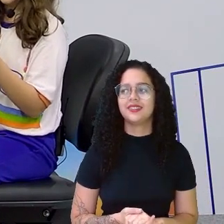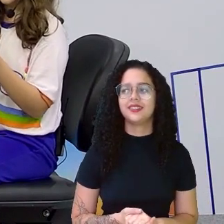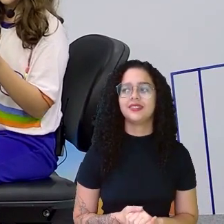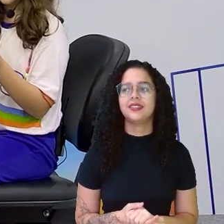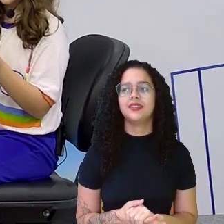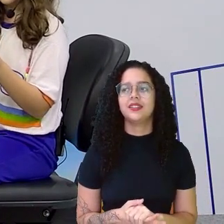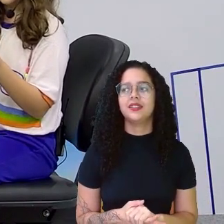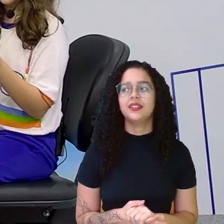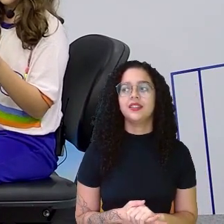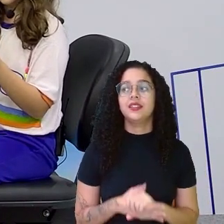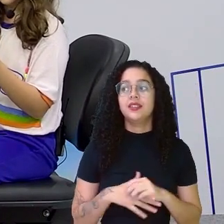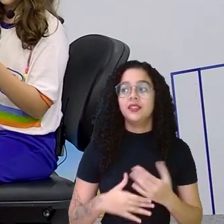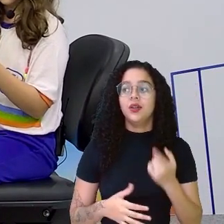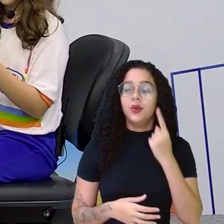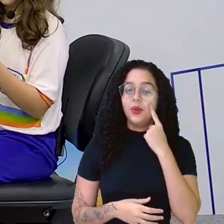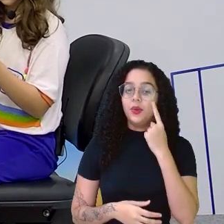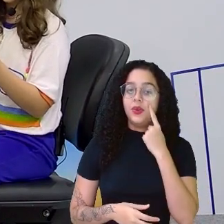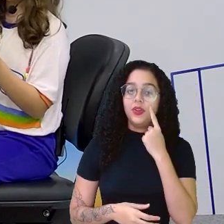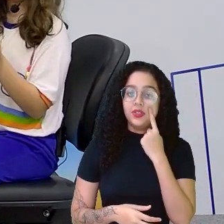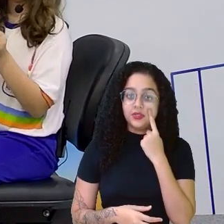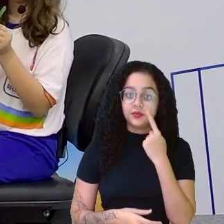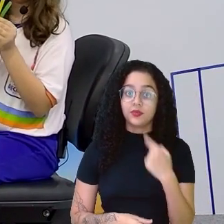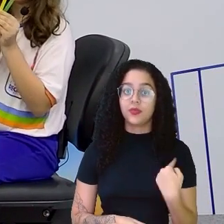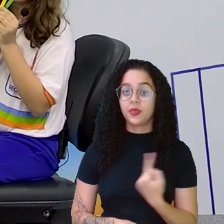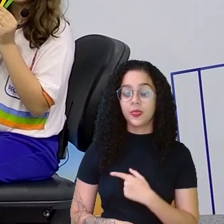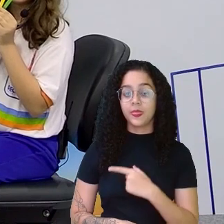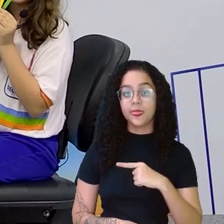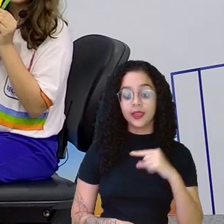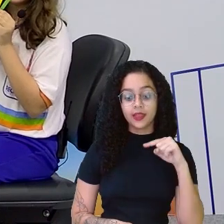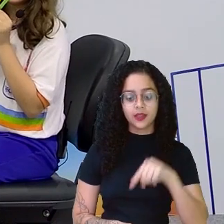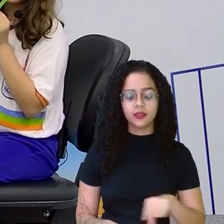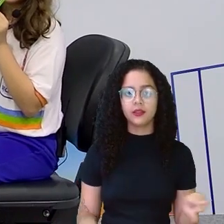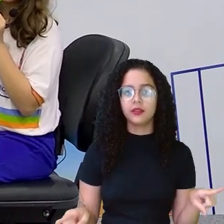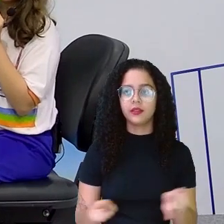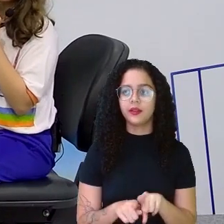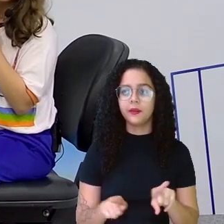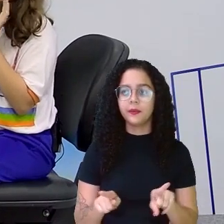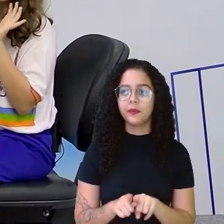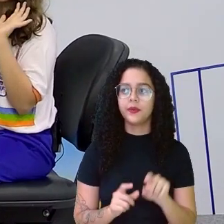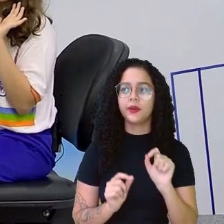Muito bem. E olha só. Nós temos aqui também